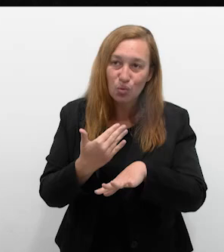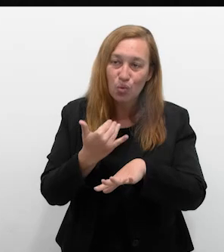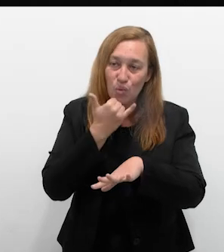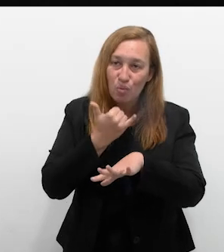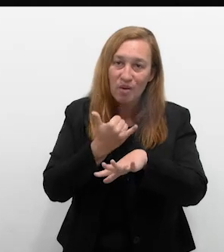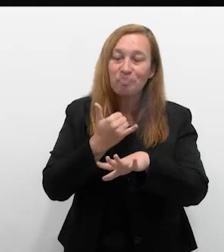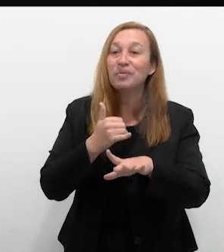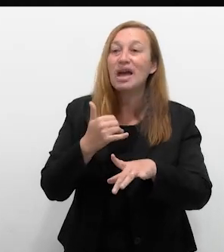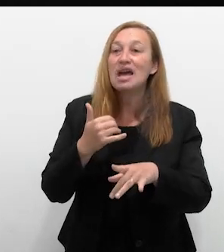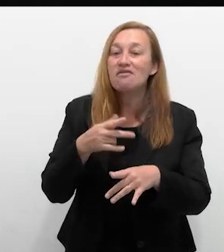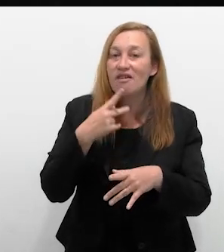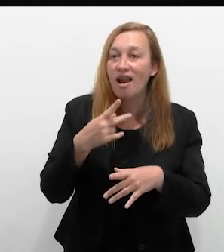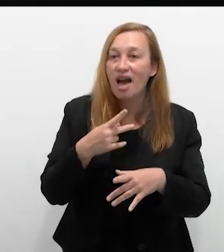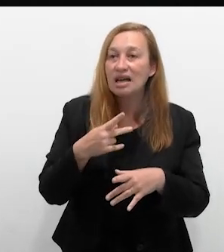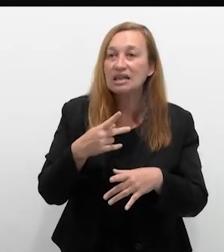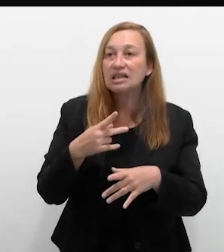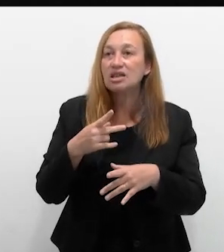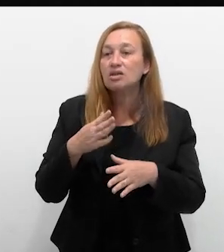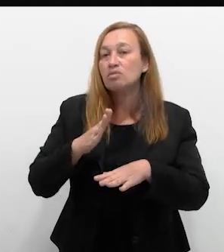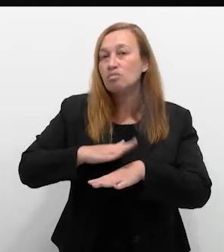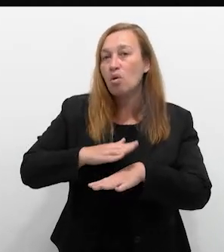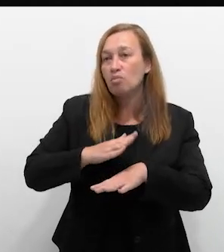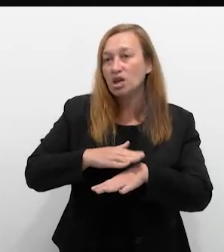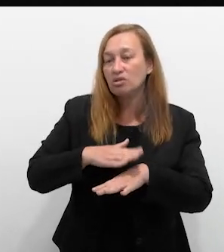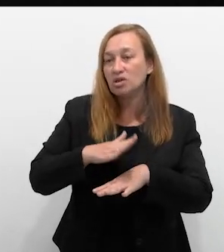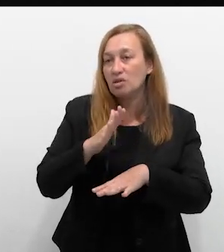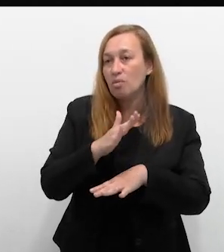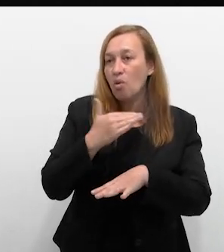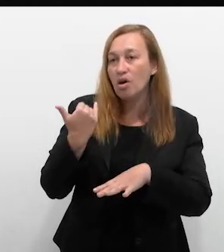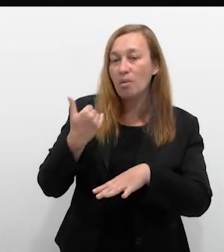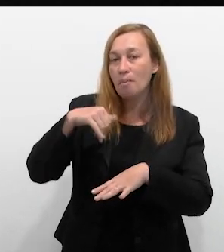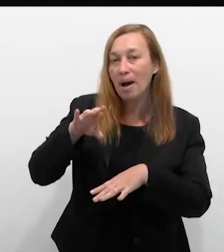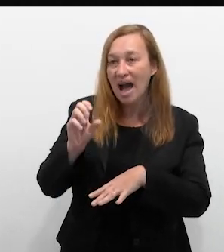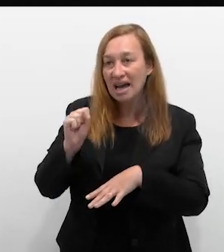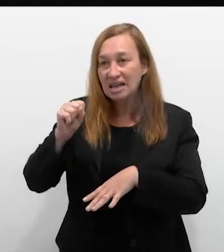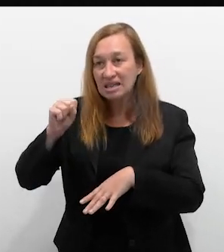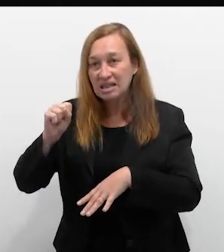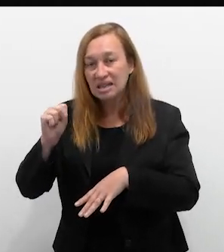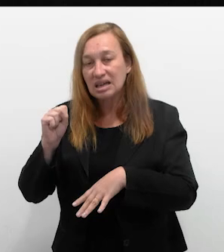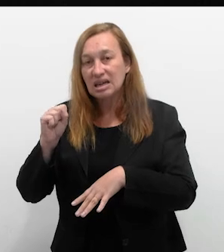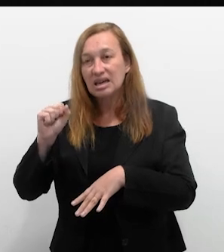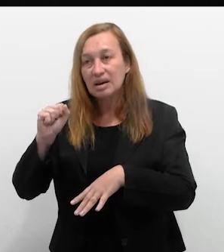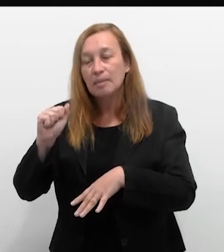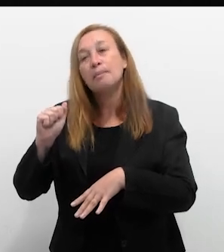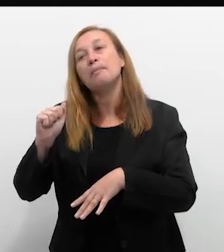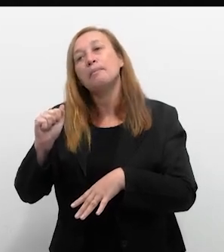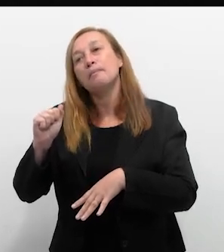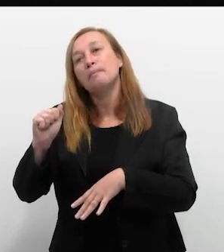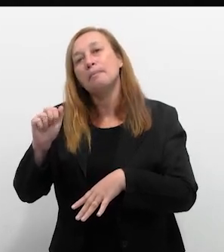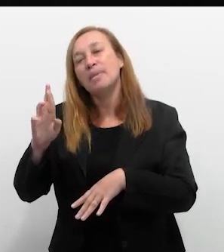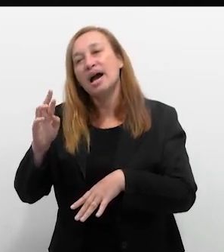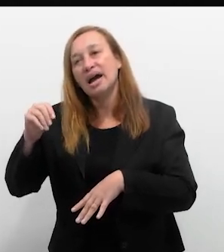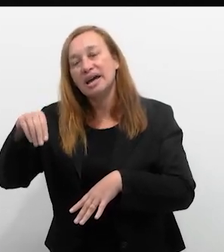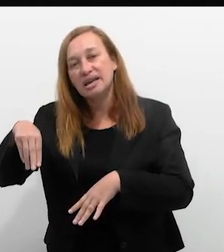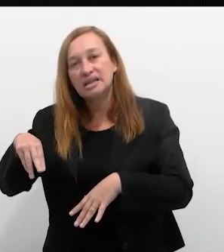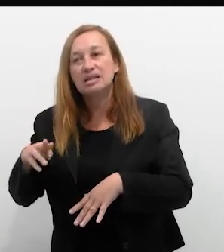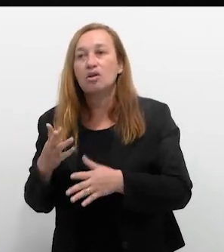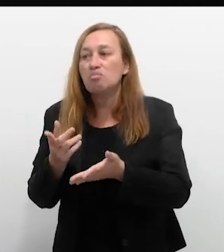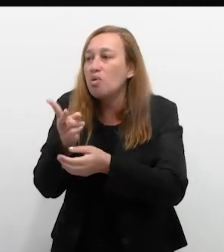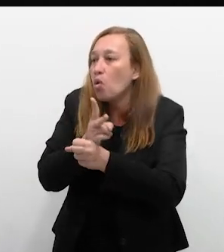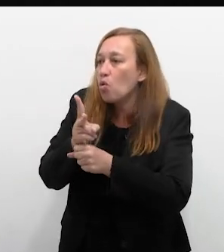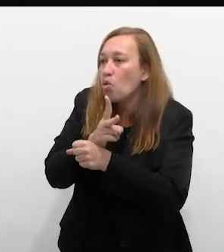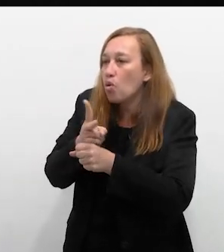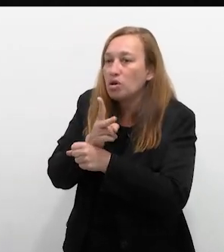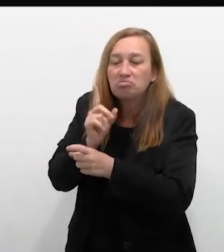acho que é importante frisar isso, que desde o falecimento de Max Lopes que eu venho questionando aonde está o acervo, aonde está